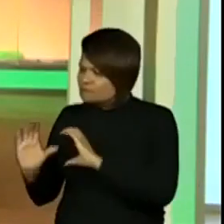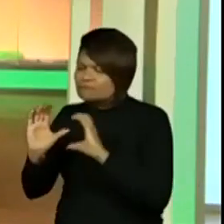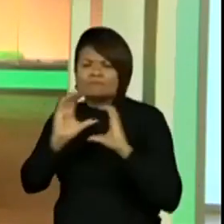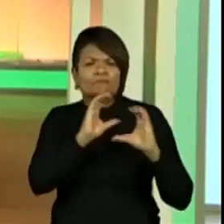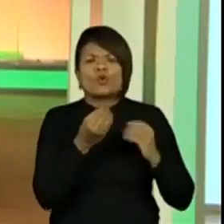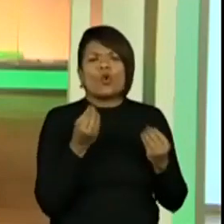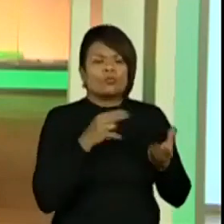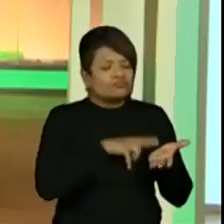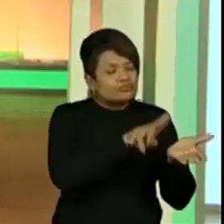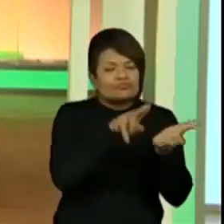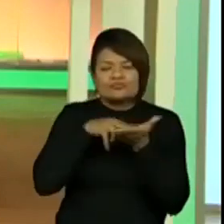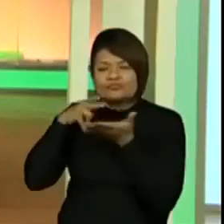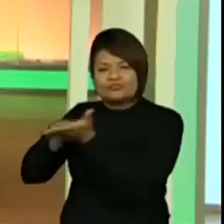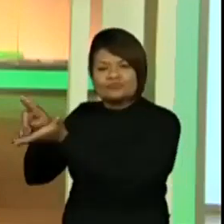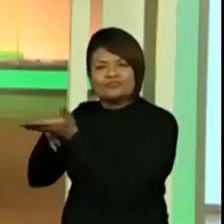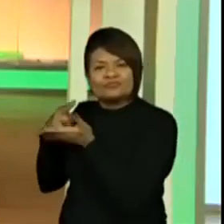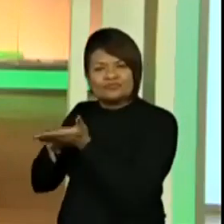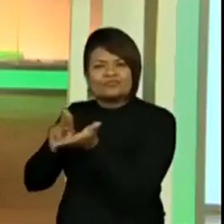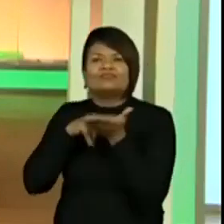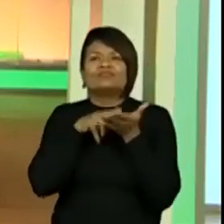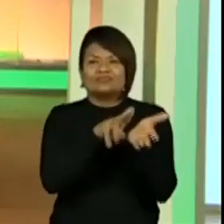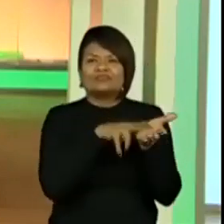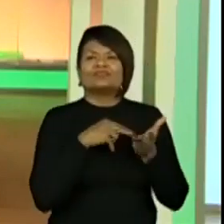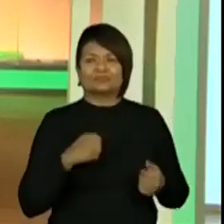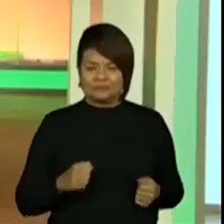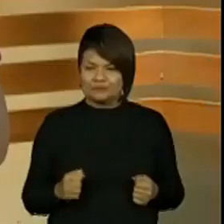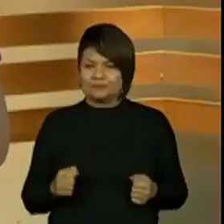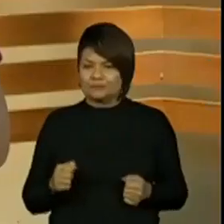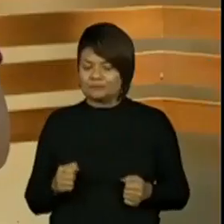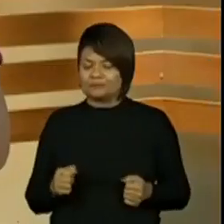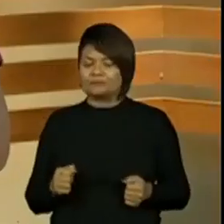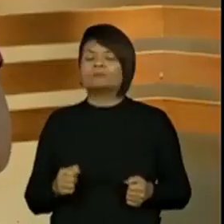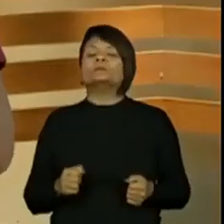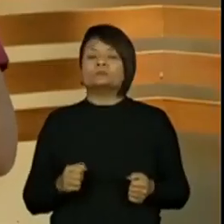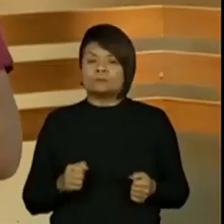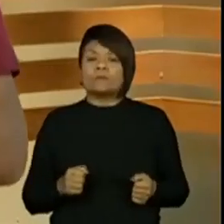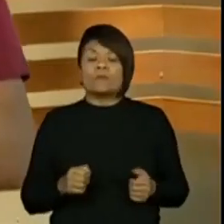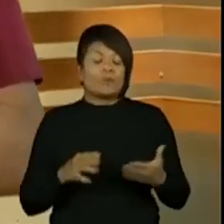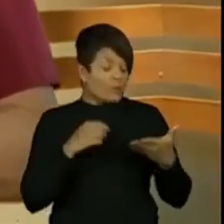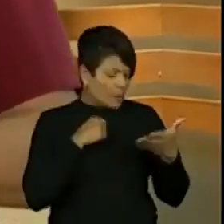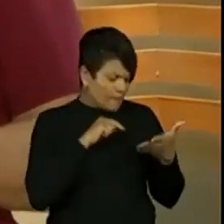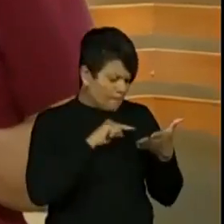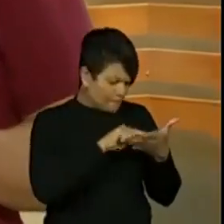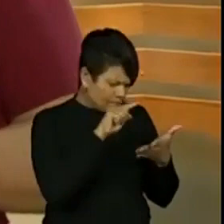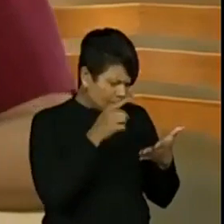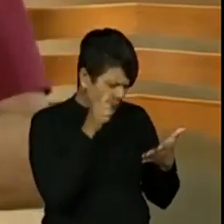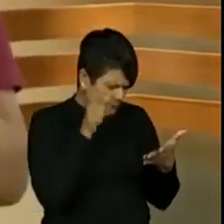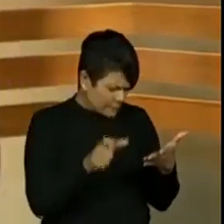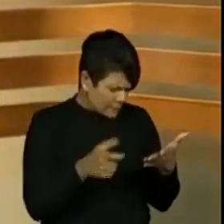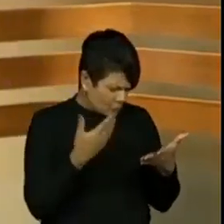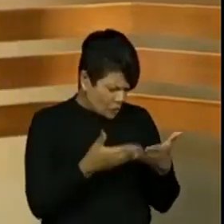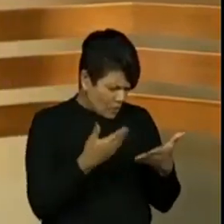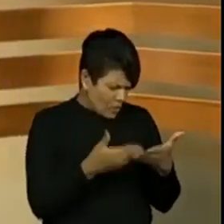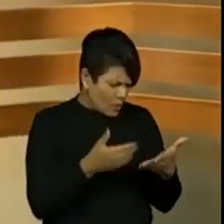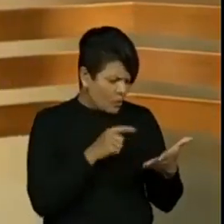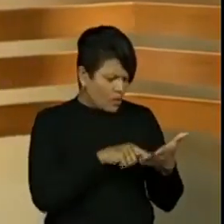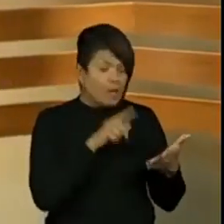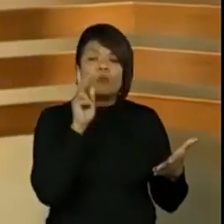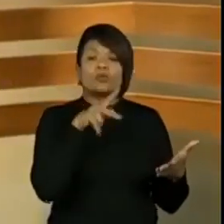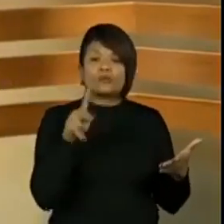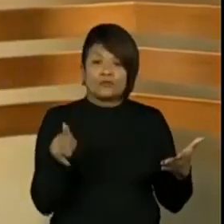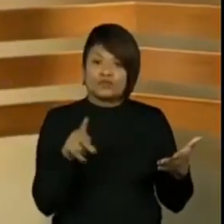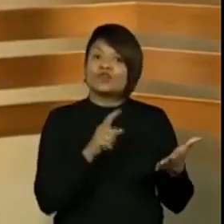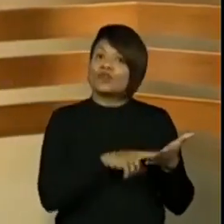nessa época dos seus avós. Aula muito interessante, o Samuel, professor